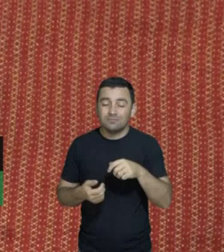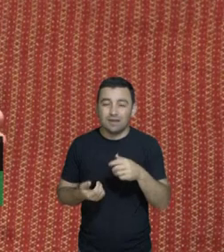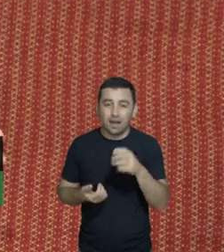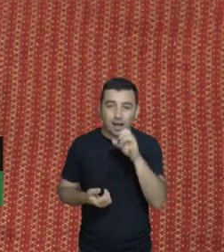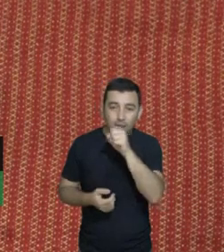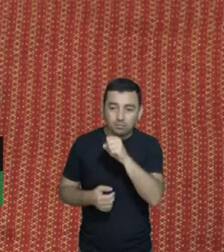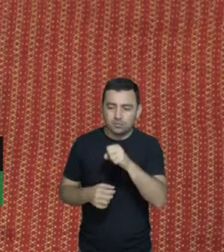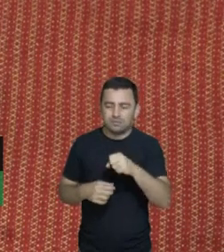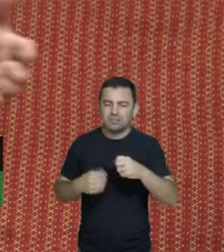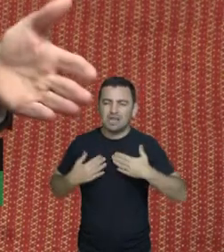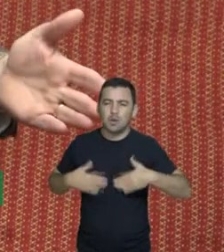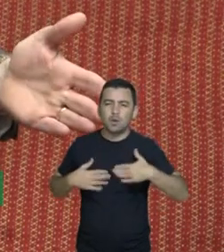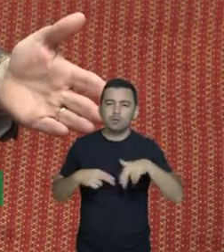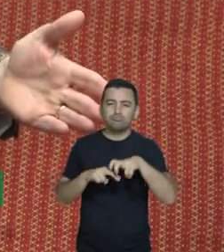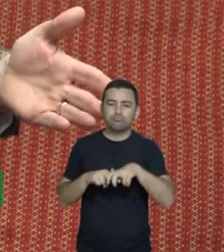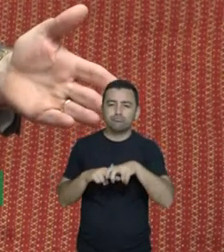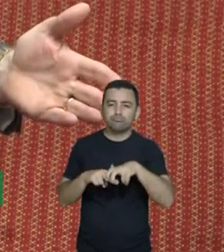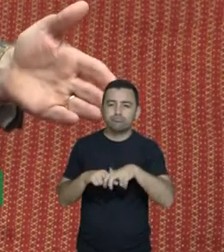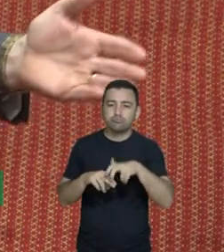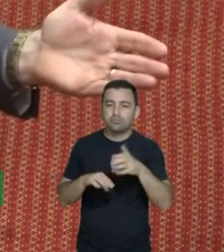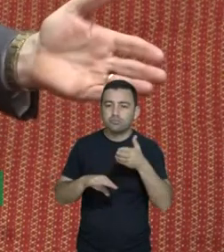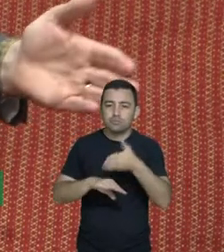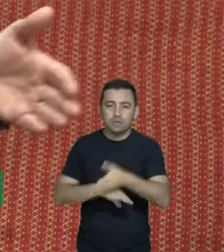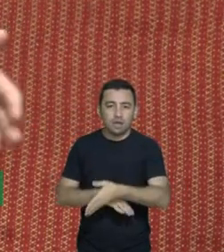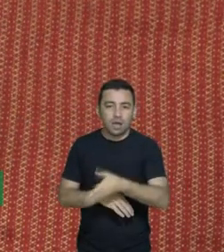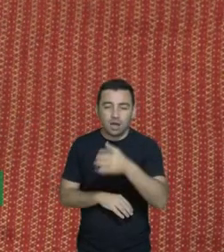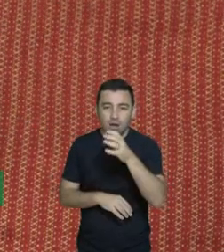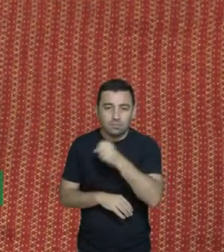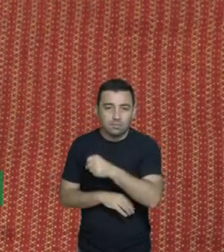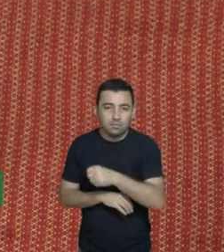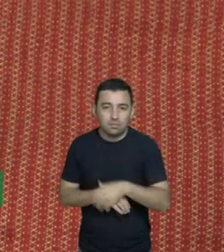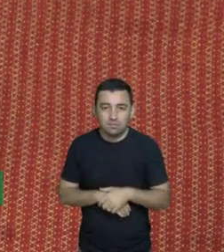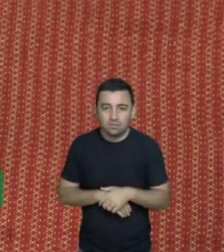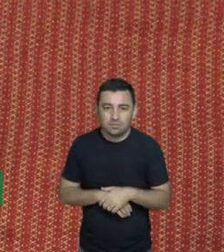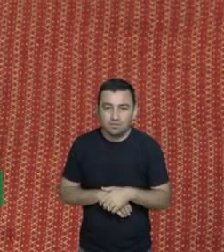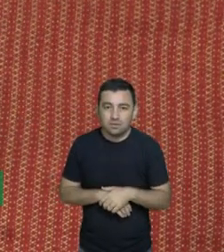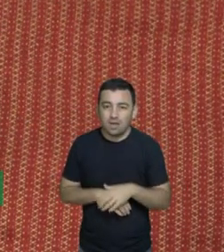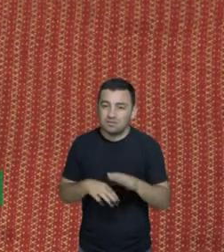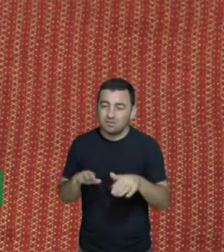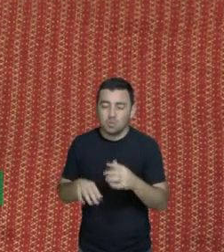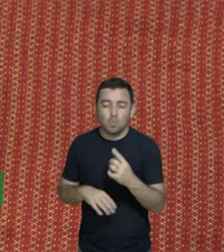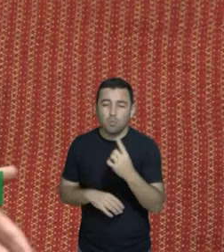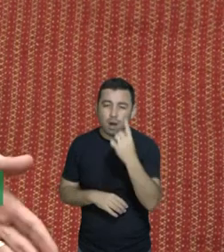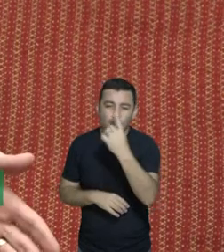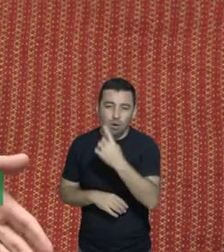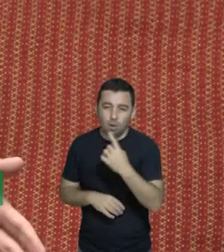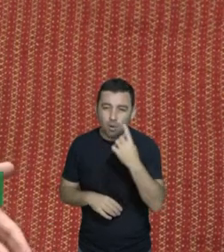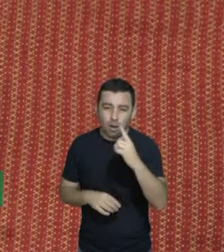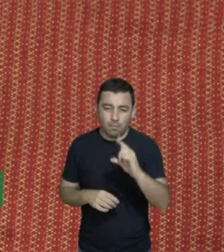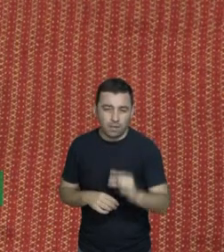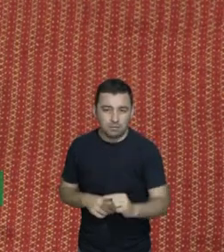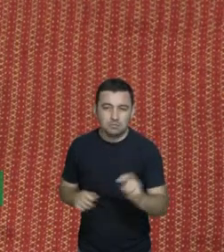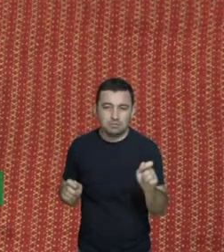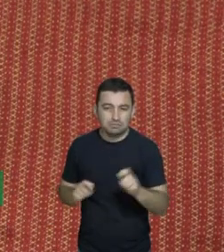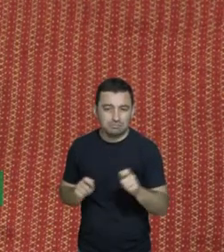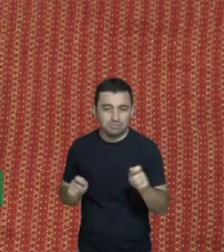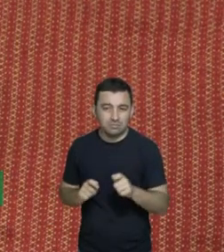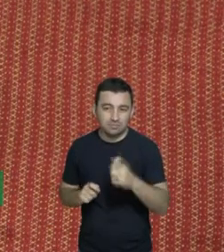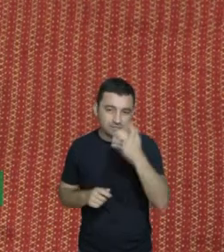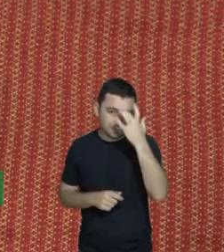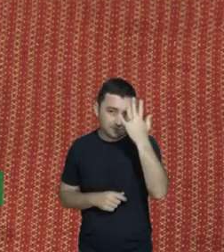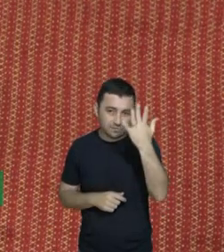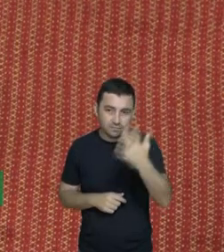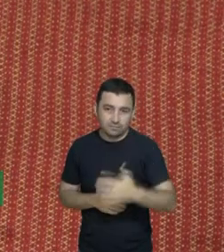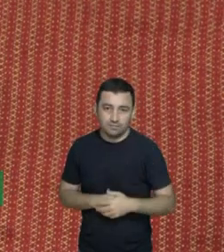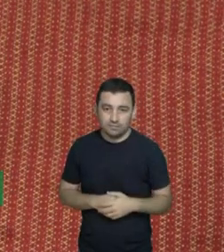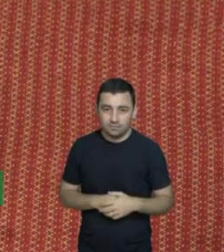tranquilidade sentado dentro e ultrapassar essa faixa aí, talvez em menos de uma hora de travessia. Enfim, eu acho que